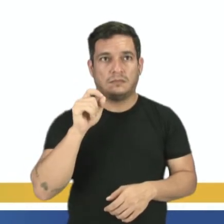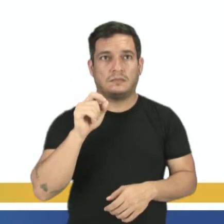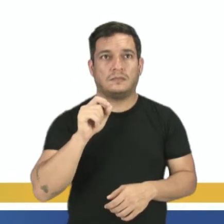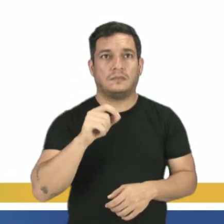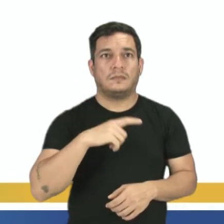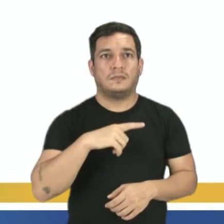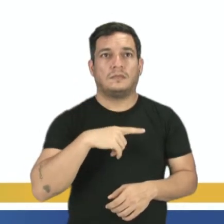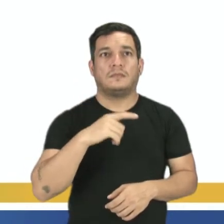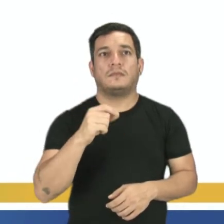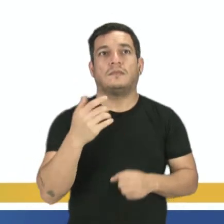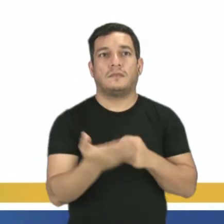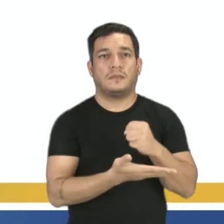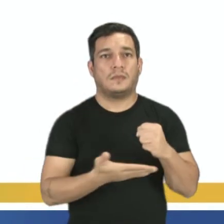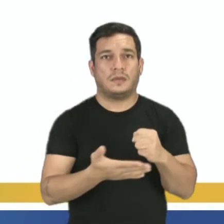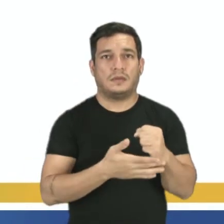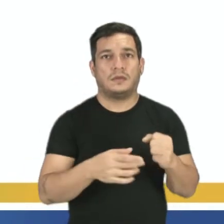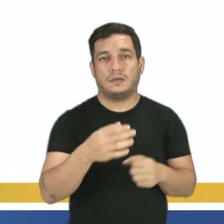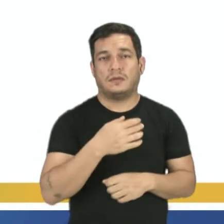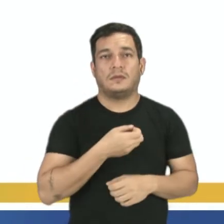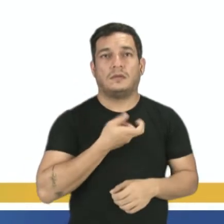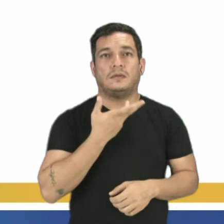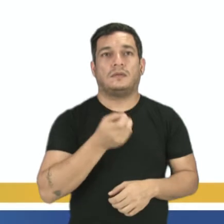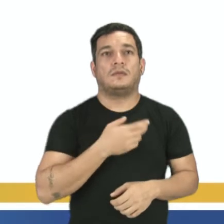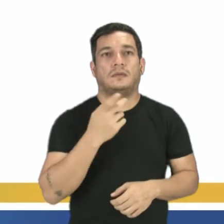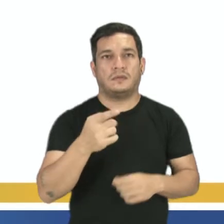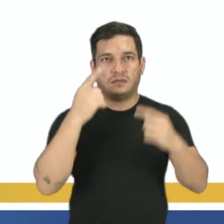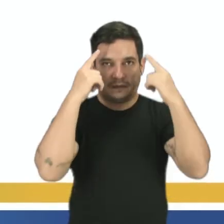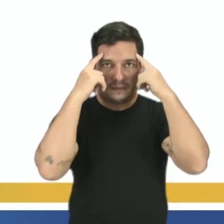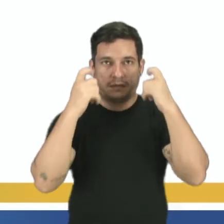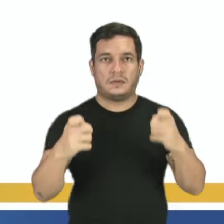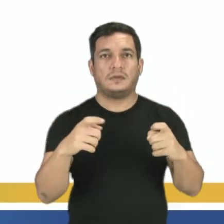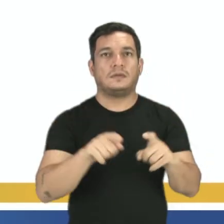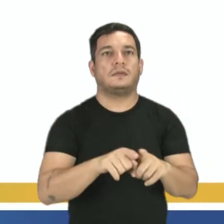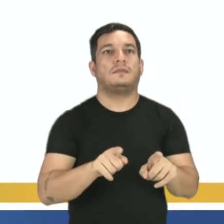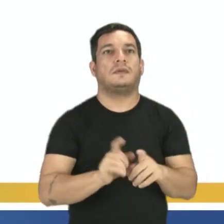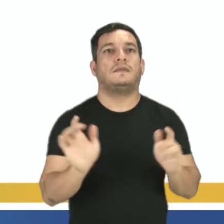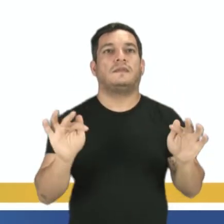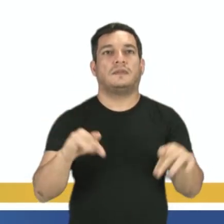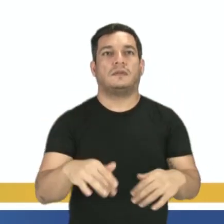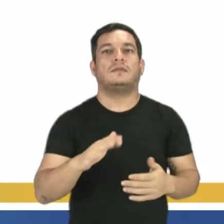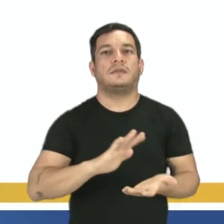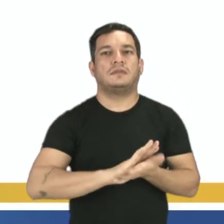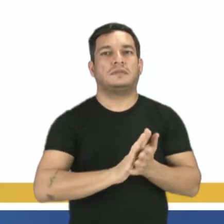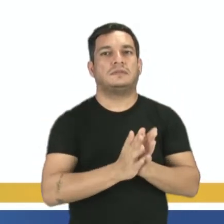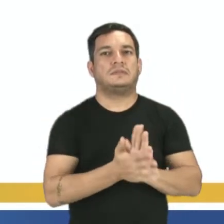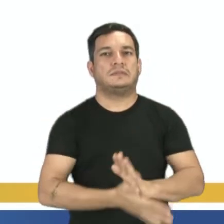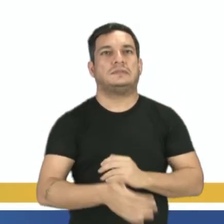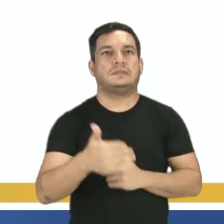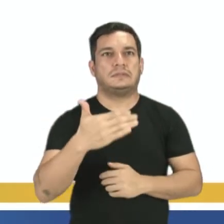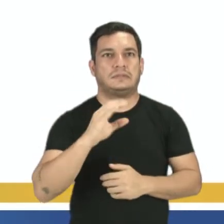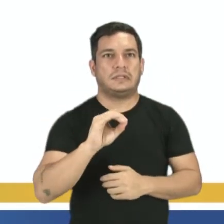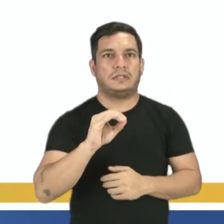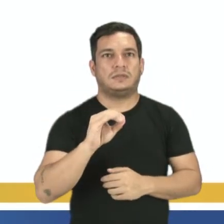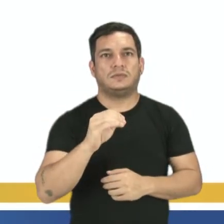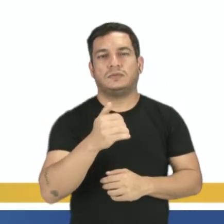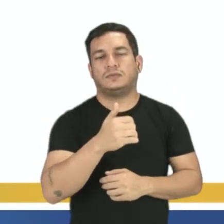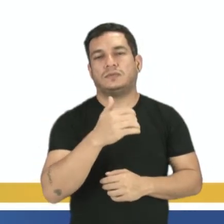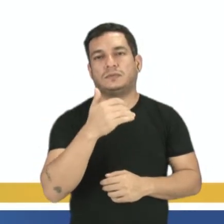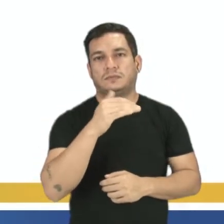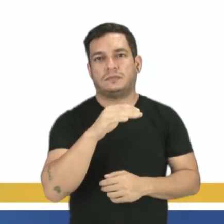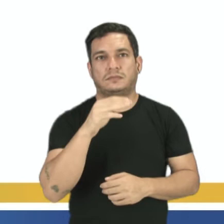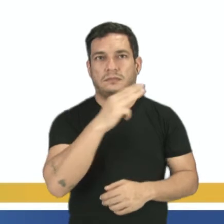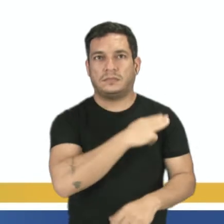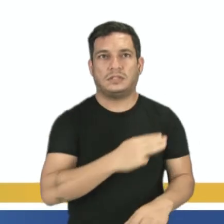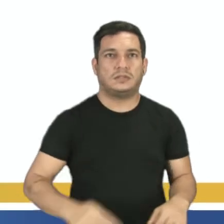embasou, né, o seu argumento, então, uma espiral de violência que terminou com a execução de 10 dos